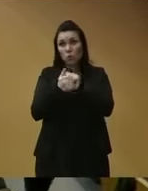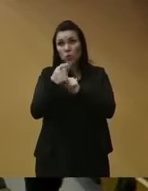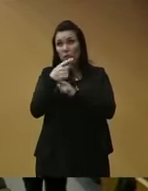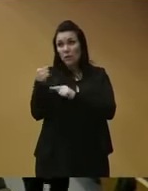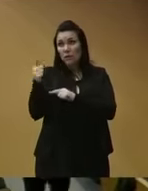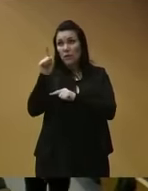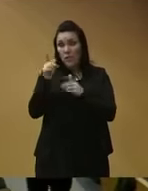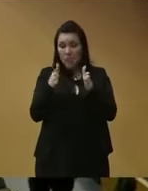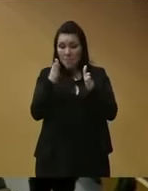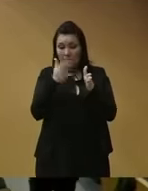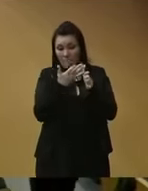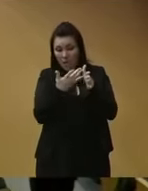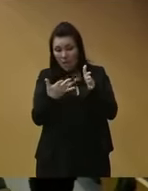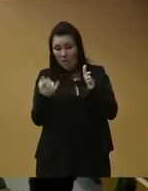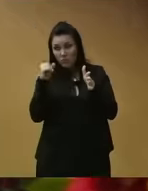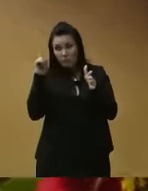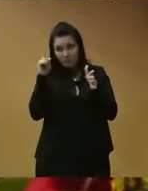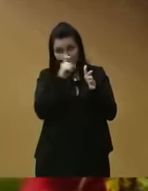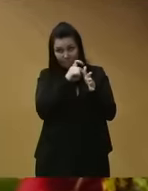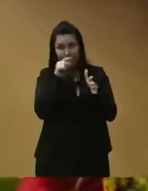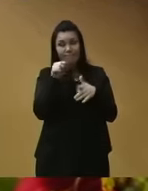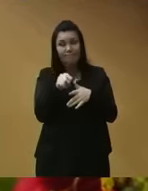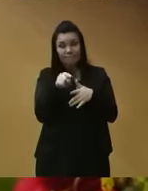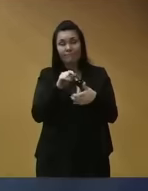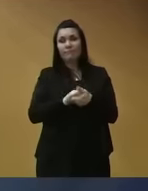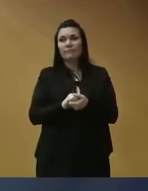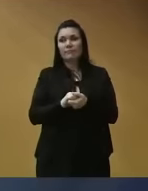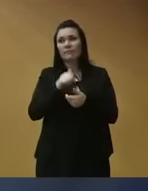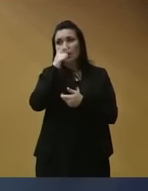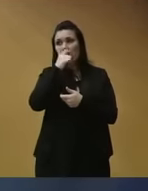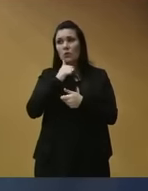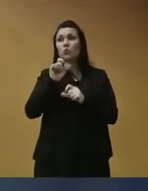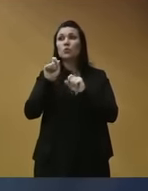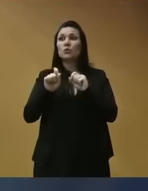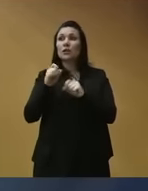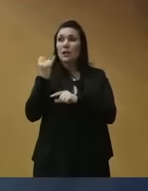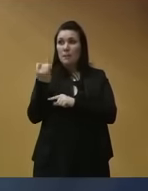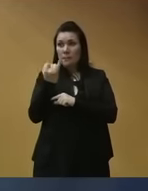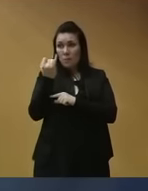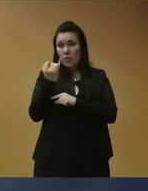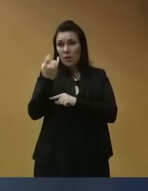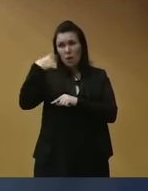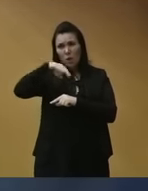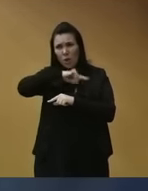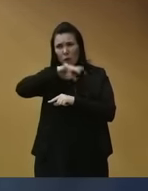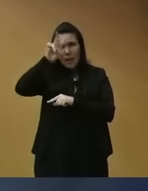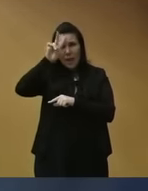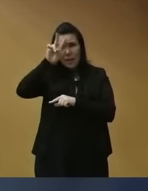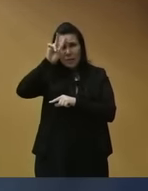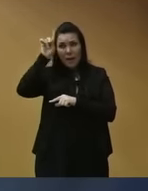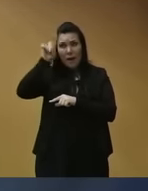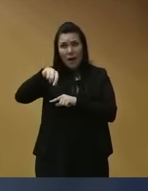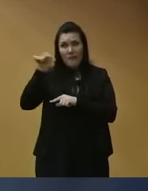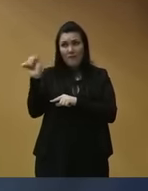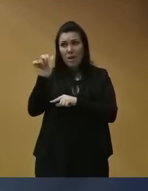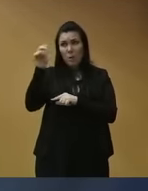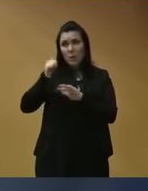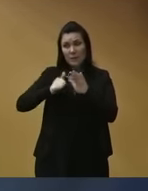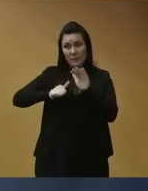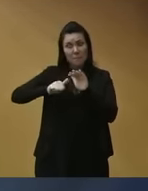período que foi muito, muito difícil. Então, eu acho importante que a gente relembre para valorizar ainda